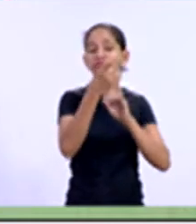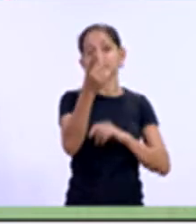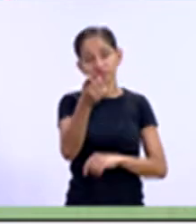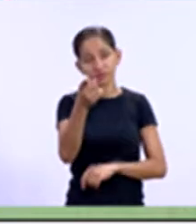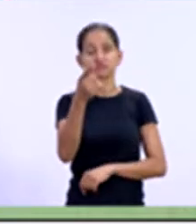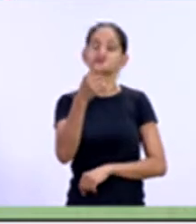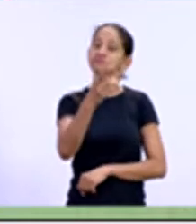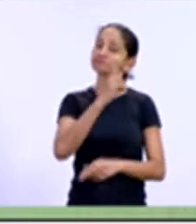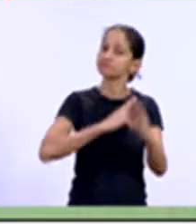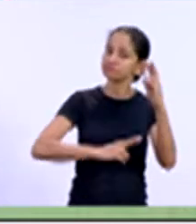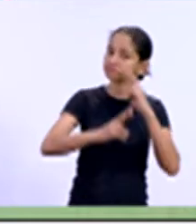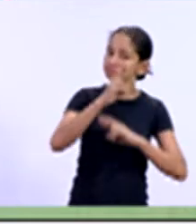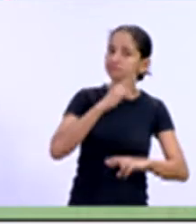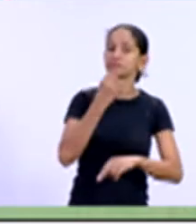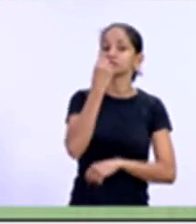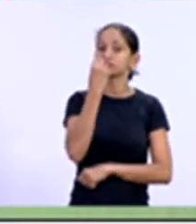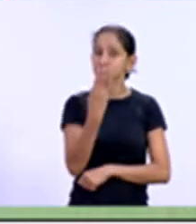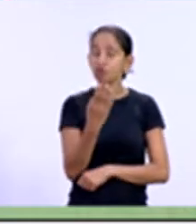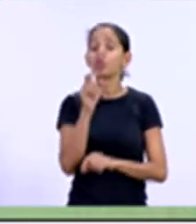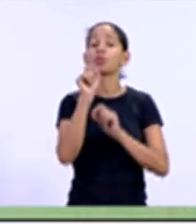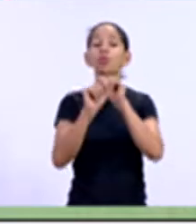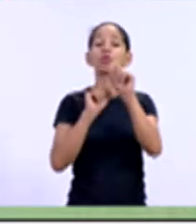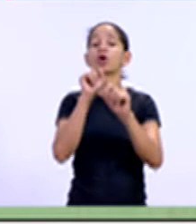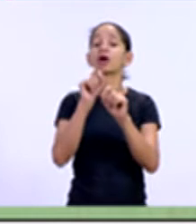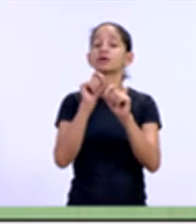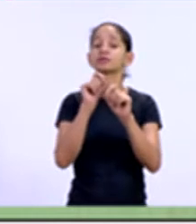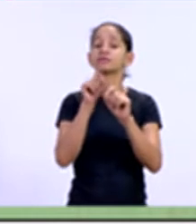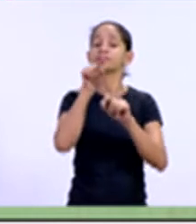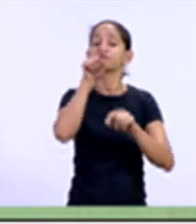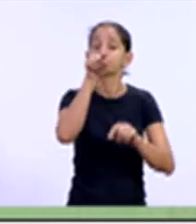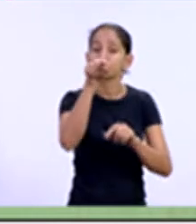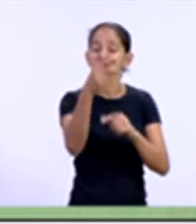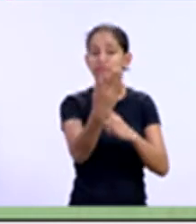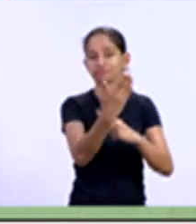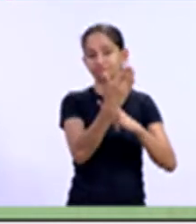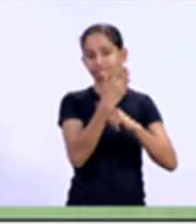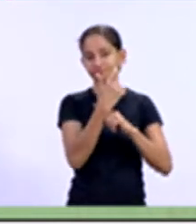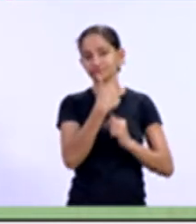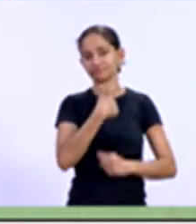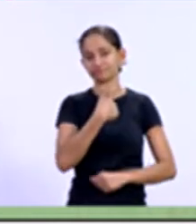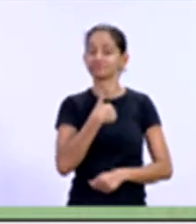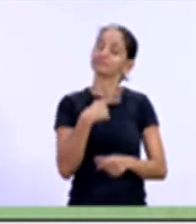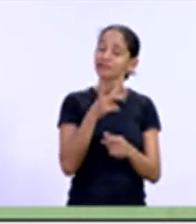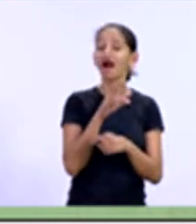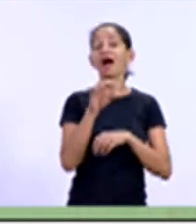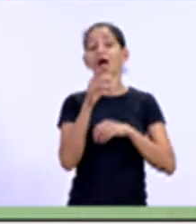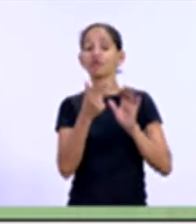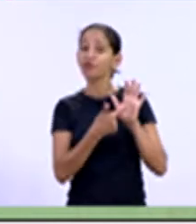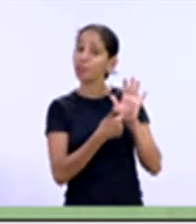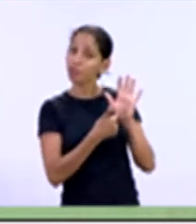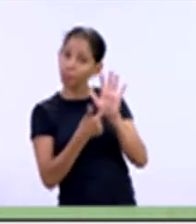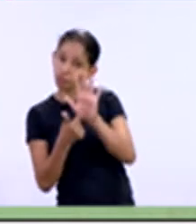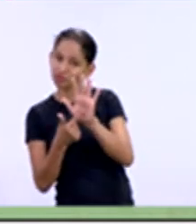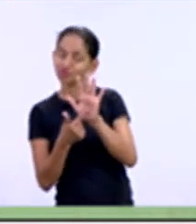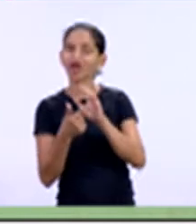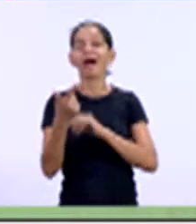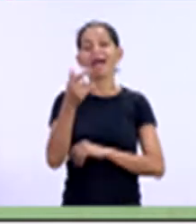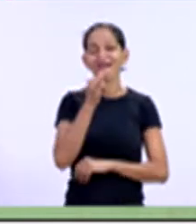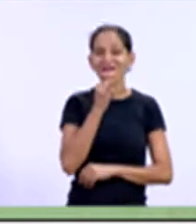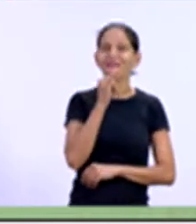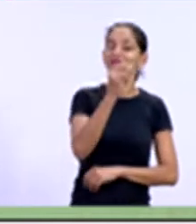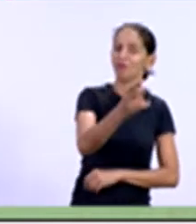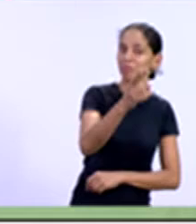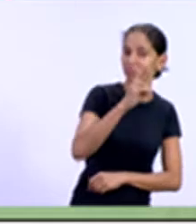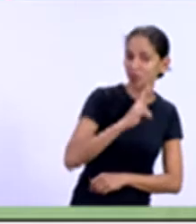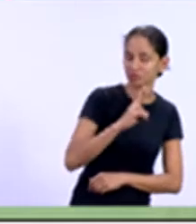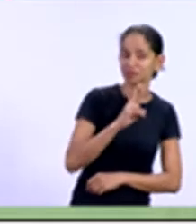chat. Isso é o quê? Um princípio de cooperação e interação, não é? Cooperaram conosco, nos dando o